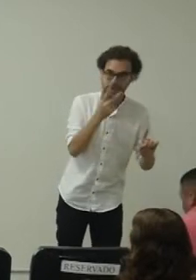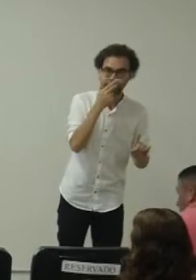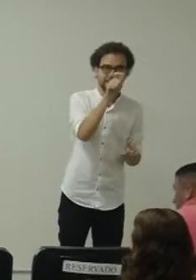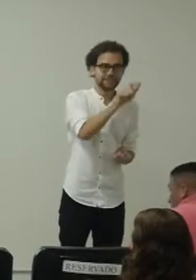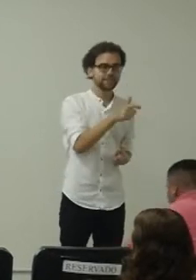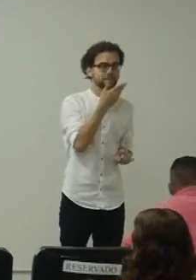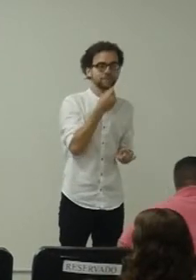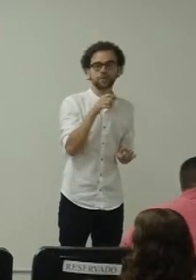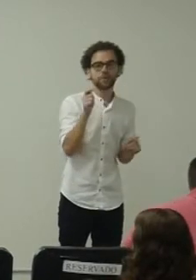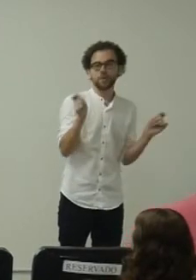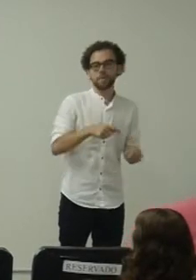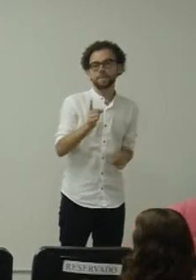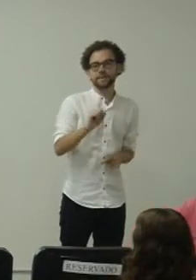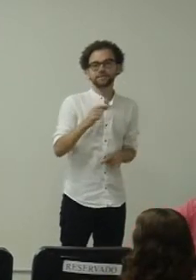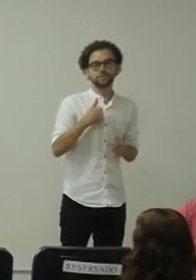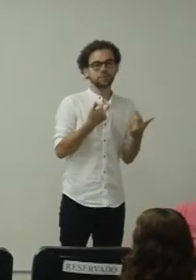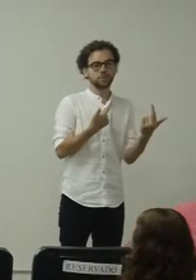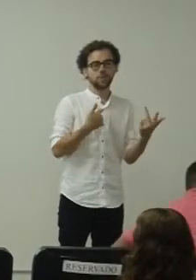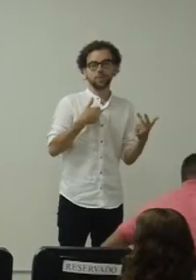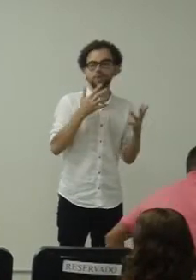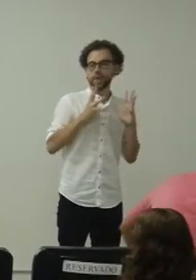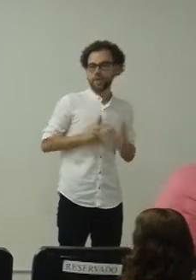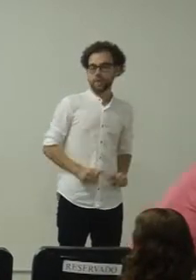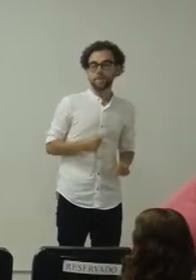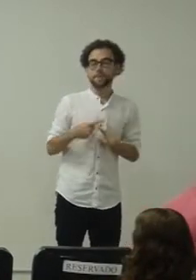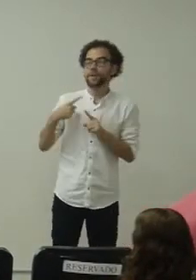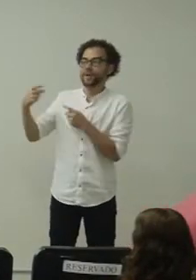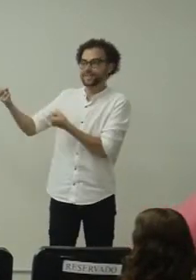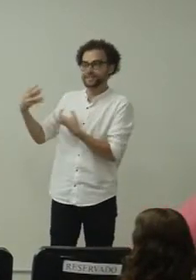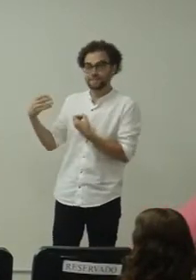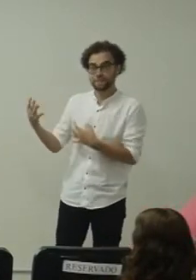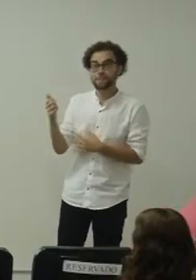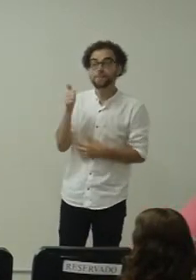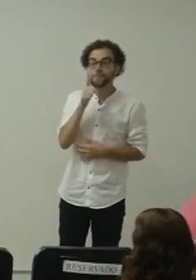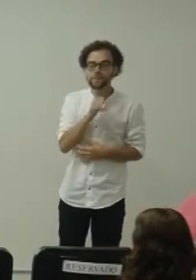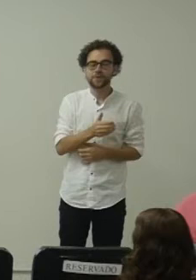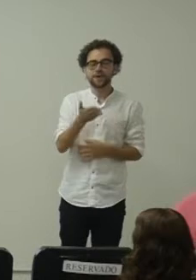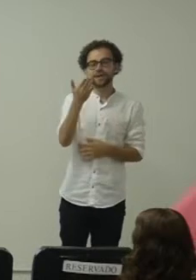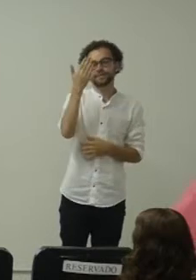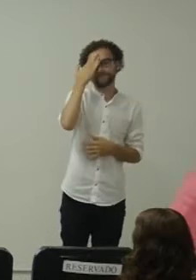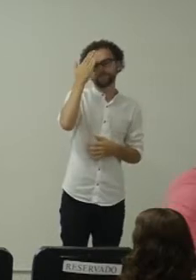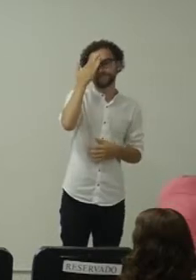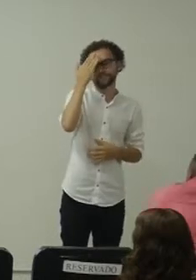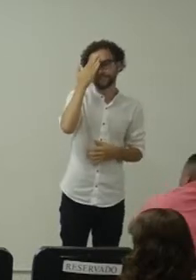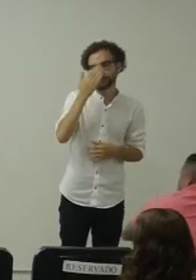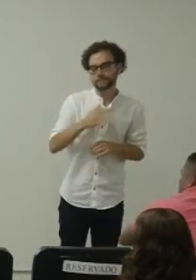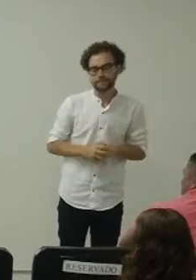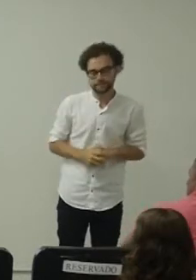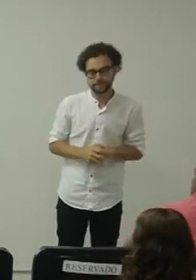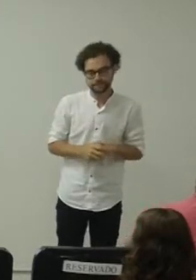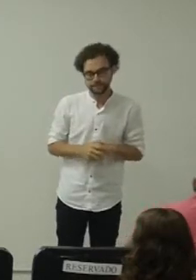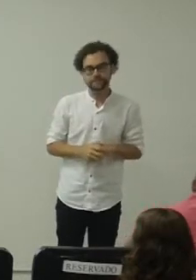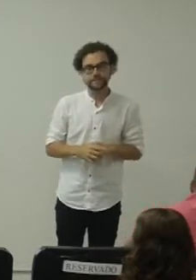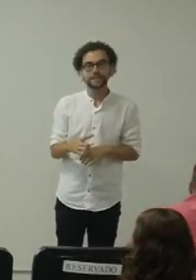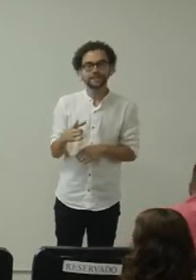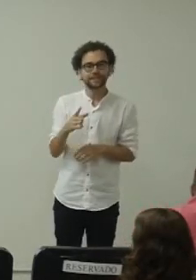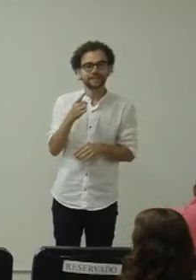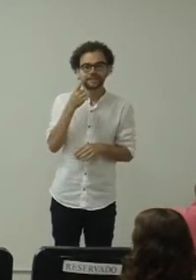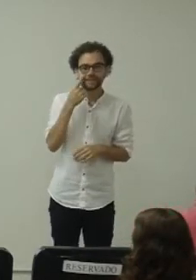capaz de limpar como eu limpo, até porque eu fui ensinar, porque mulher que sabe fazer isso. E aí, olha os